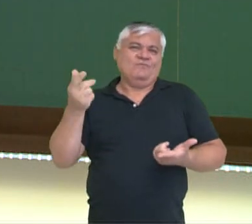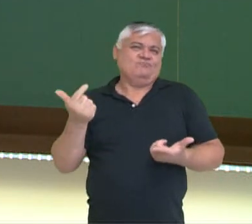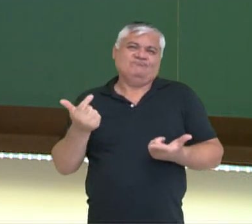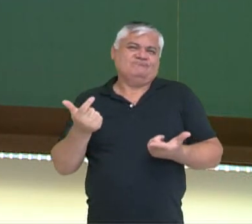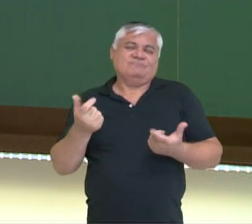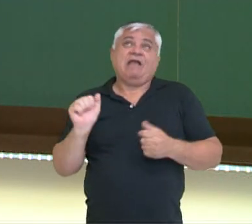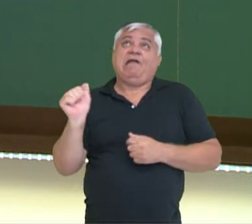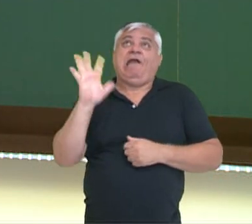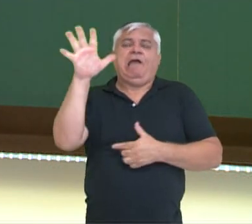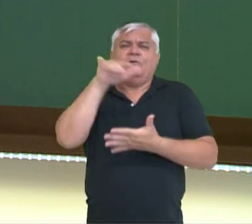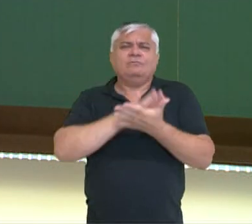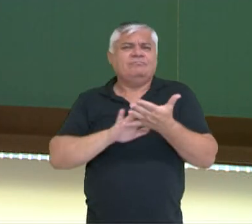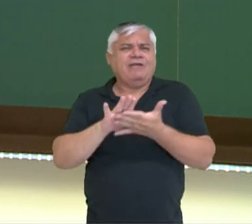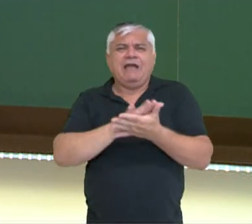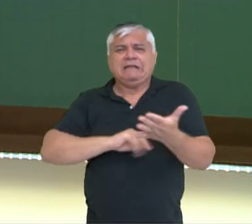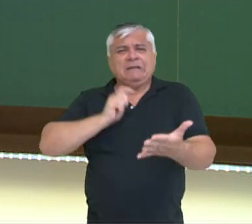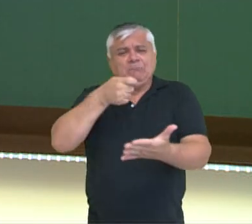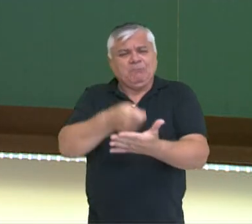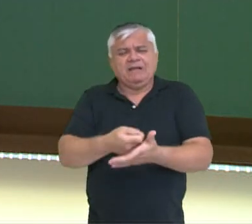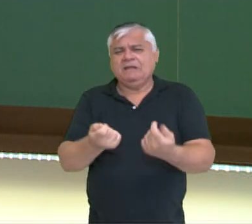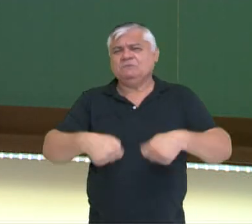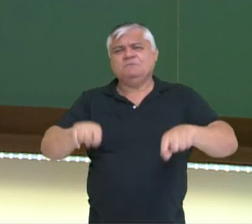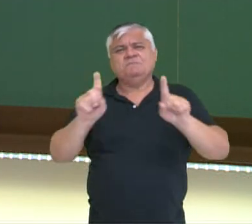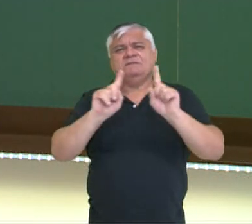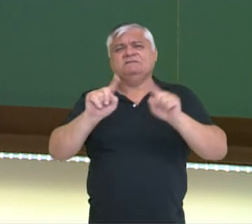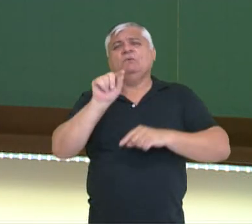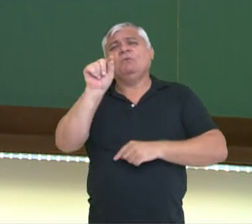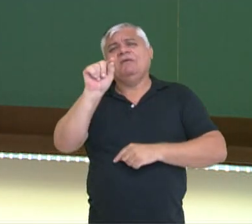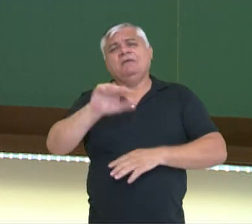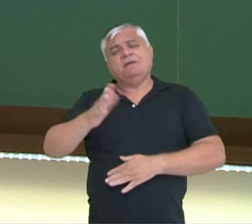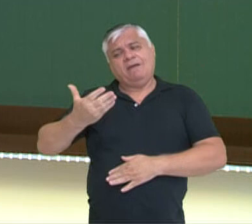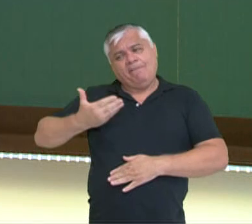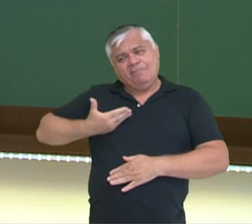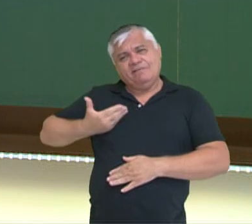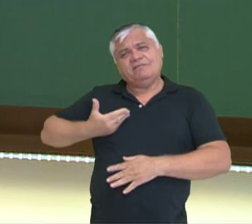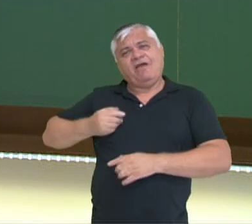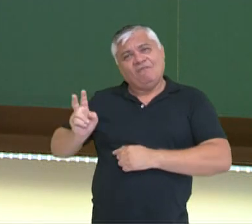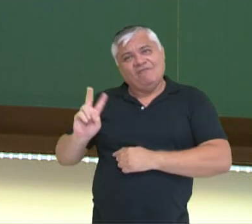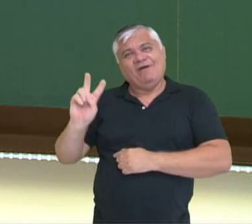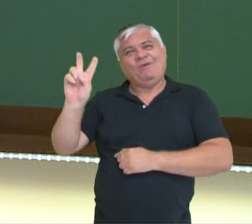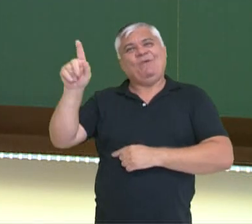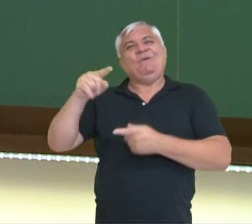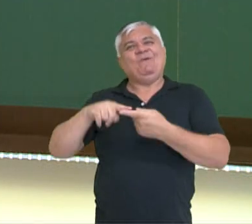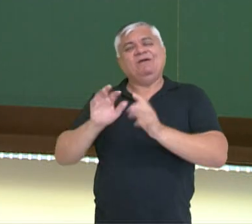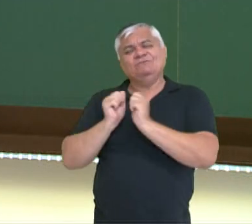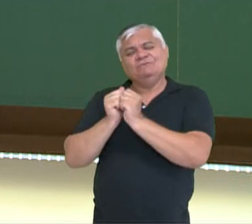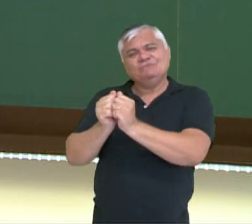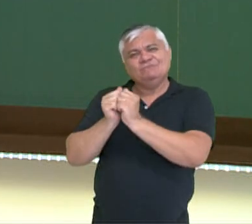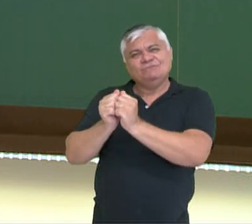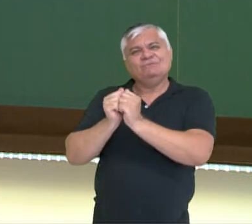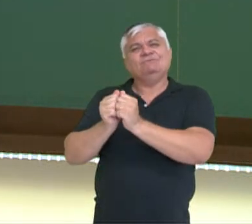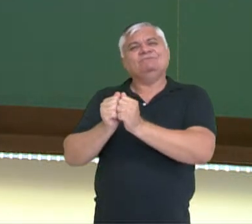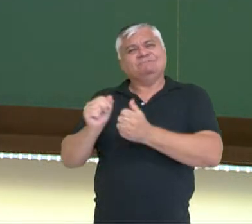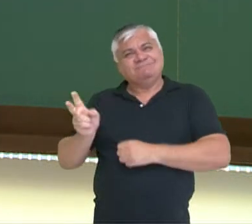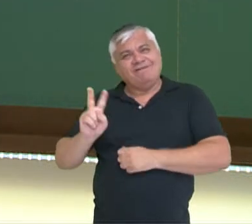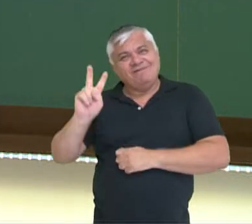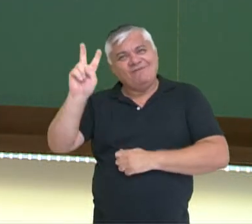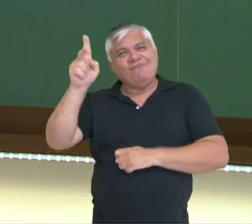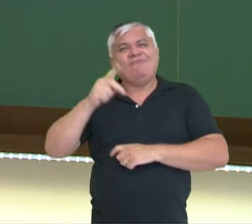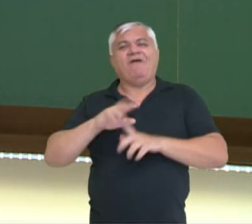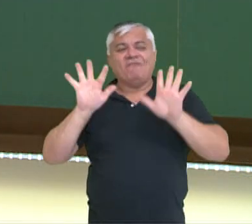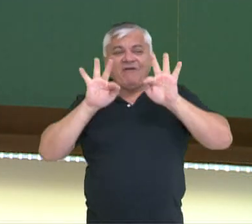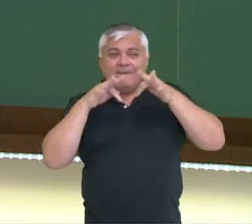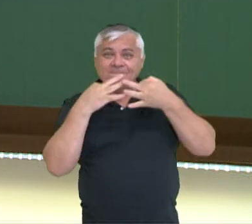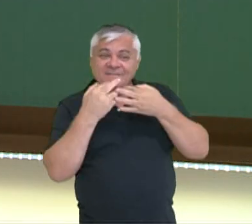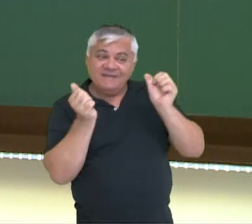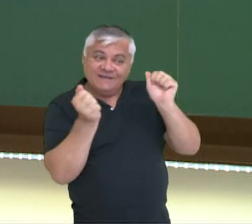não precisa pagar por elas. Que seria a amizade, companheirismo, a presença da nossa